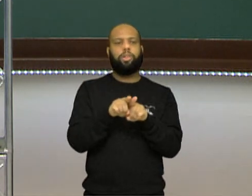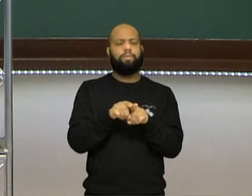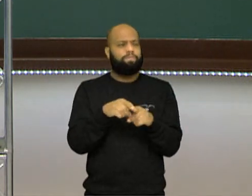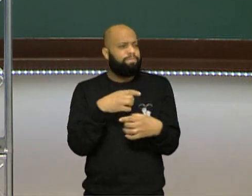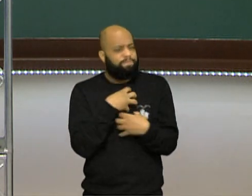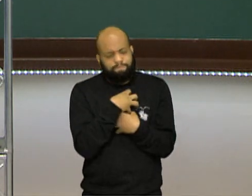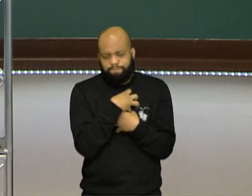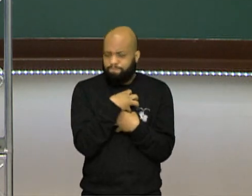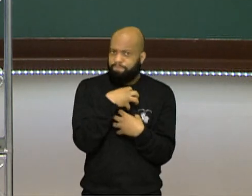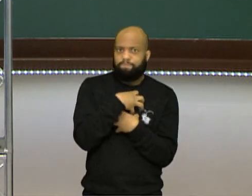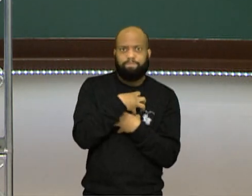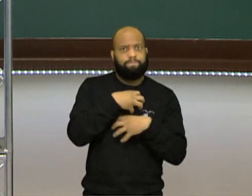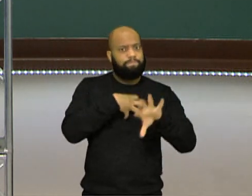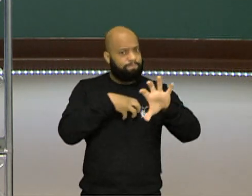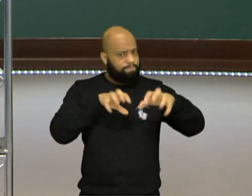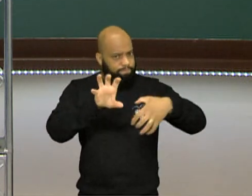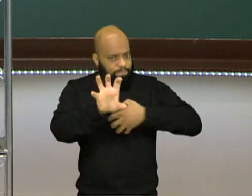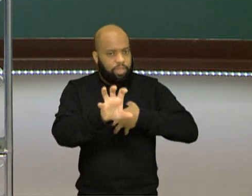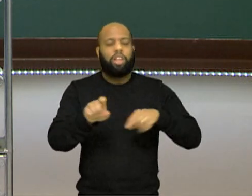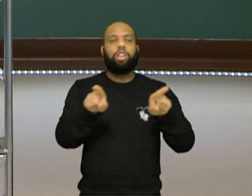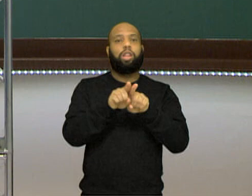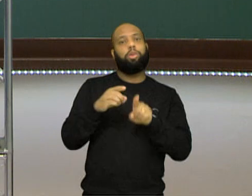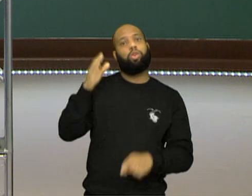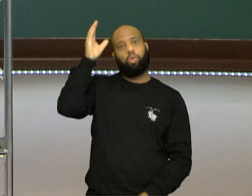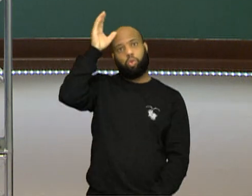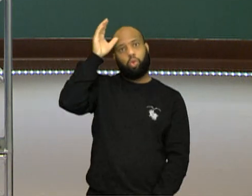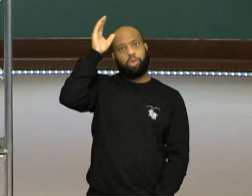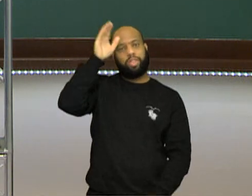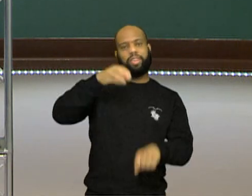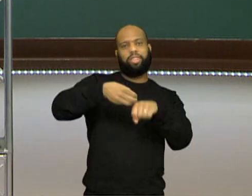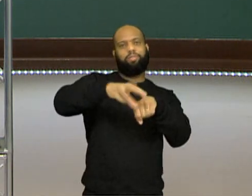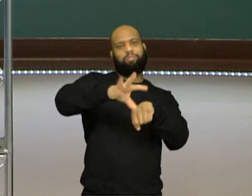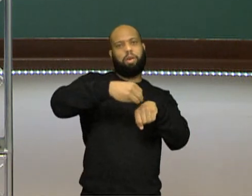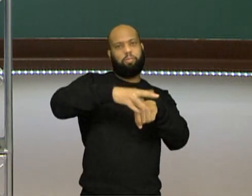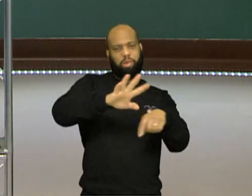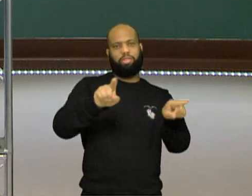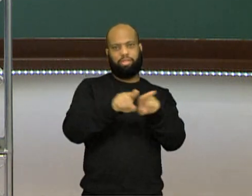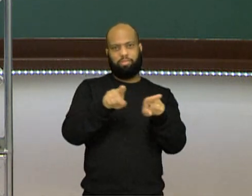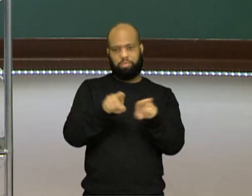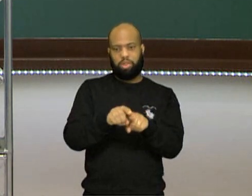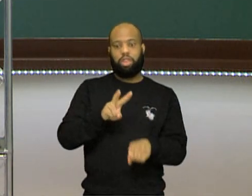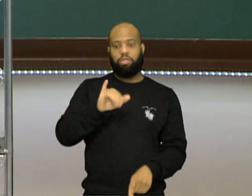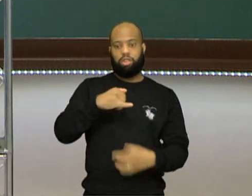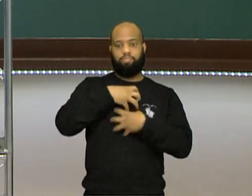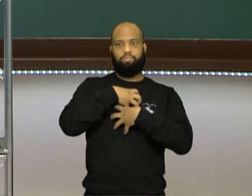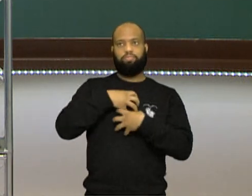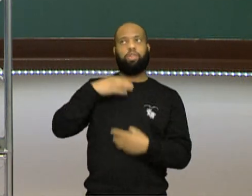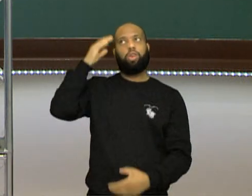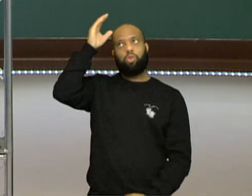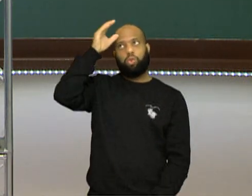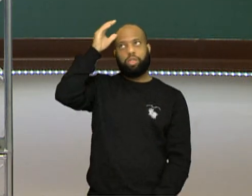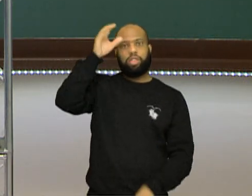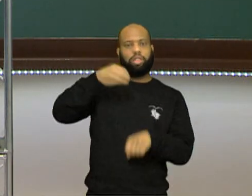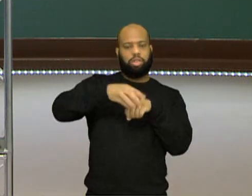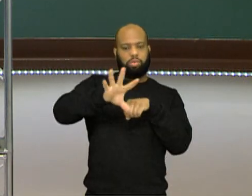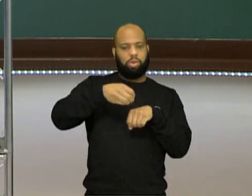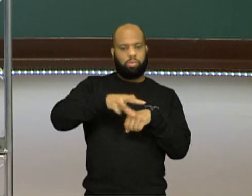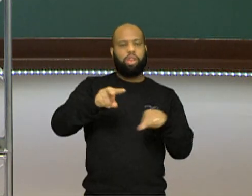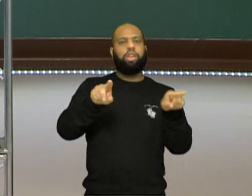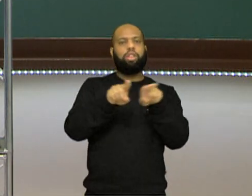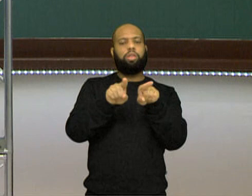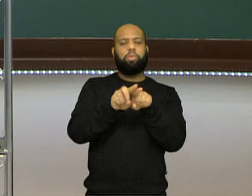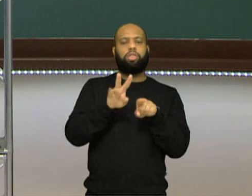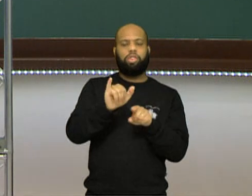sensibilizar, conscientizar o leitor. É para isso que ele serve. Eu tenho que conscientizar, persuadir, mostrar alguma coisa